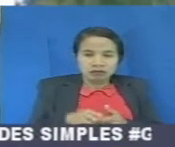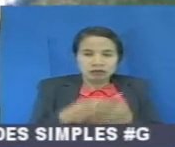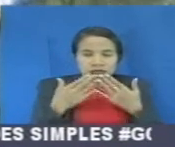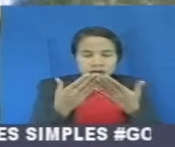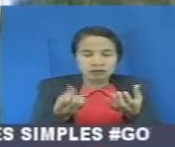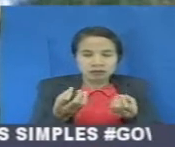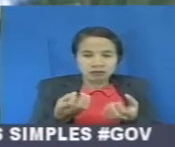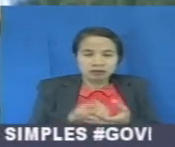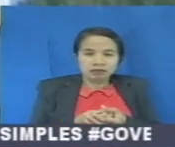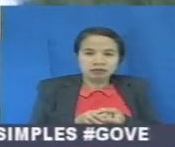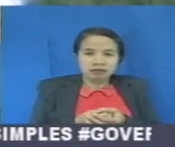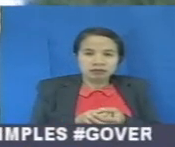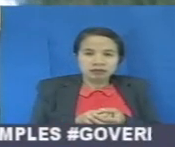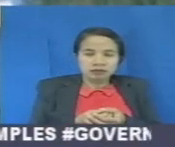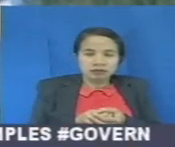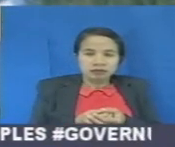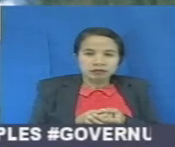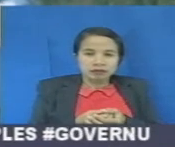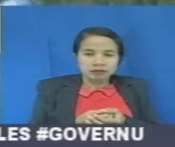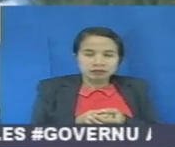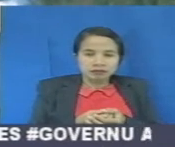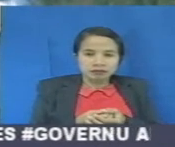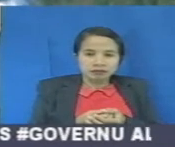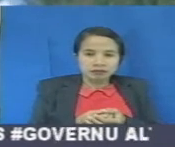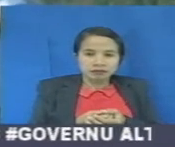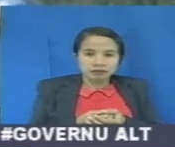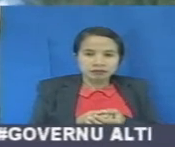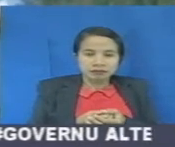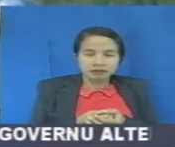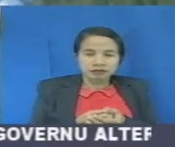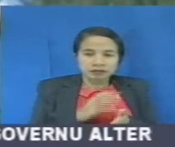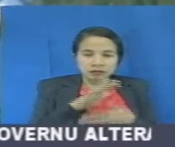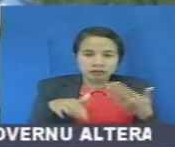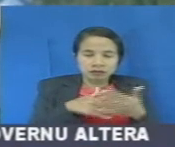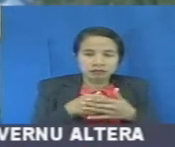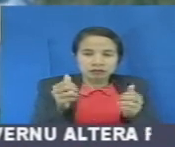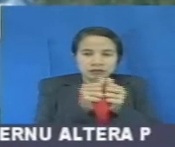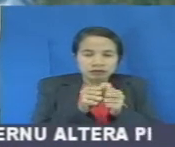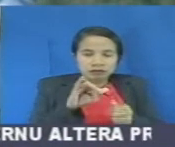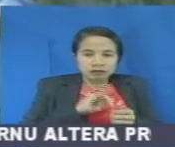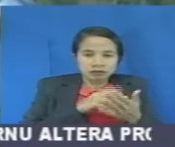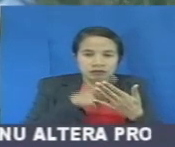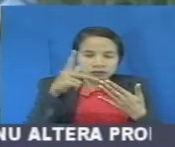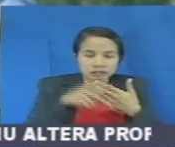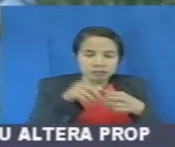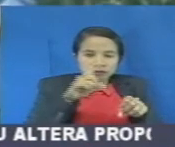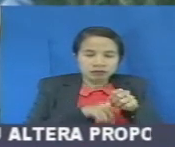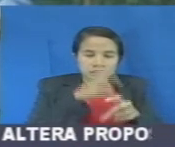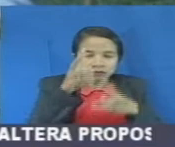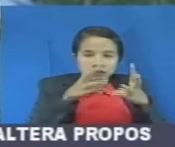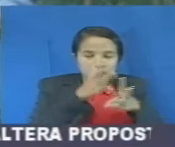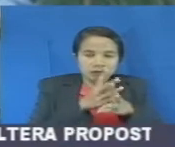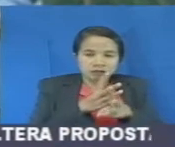Obrigada para o cabelo antanas executar esse estúdio central RTTL Kaikoli Dili. Maluxira fileika sohau ia programa Previzaun Tempo mundu nian